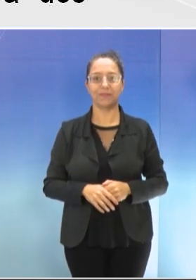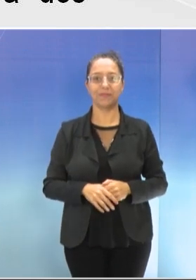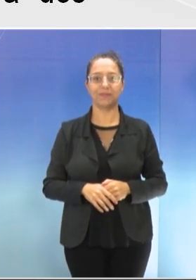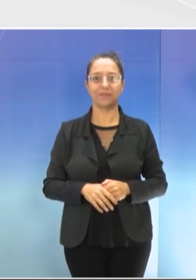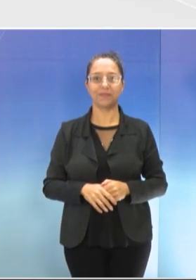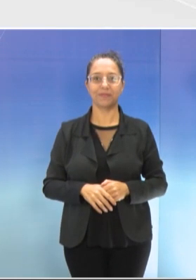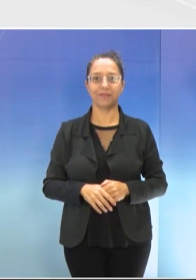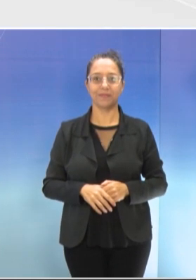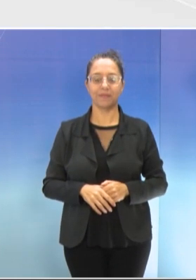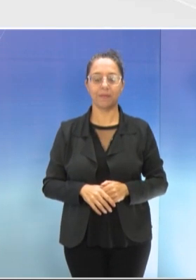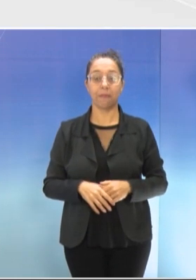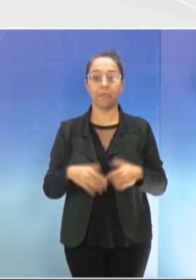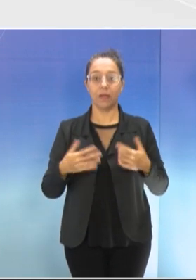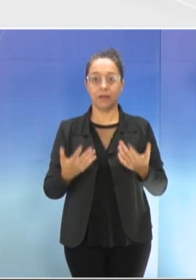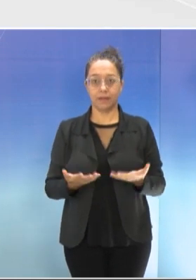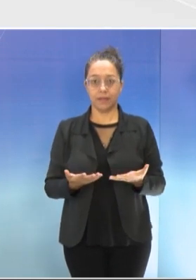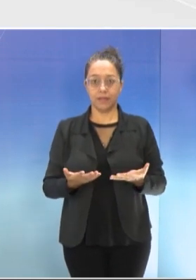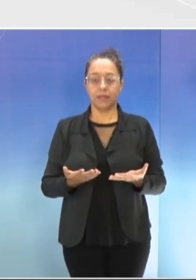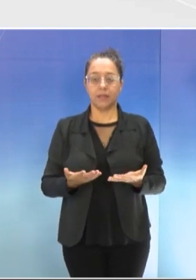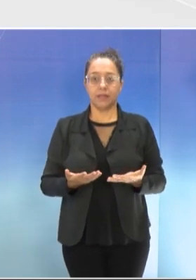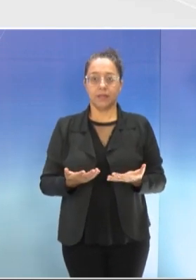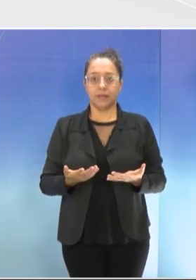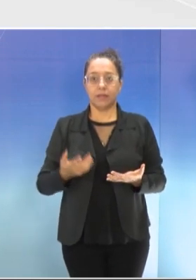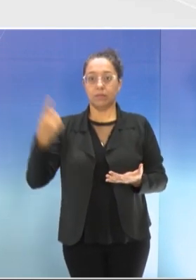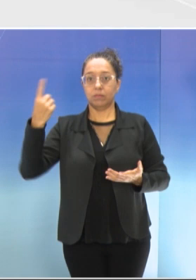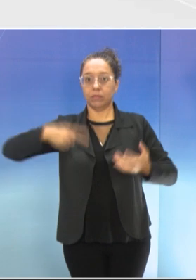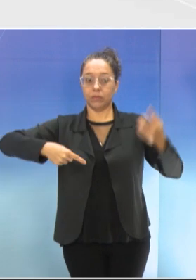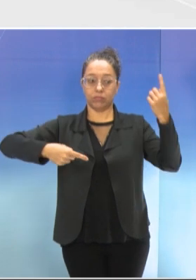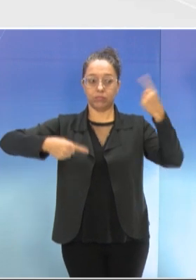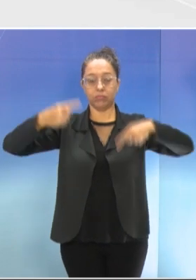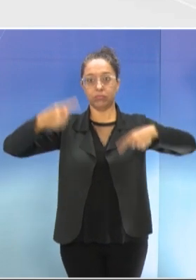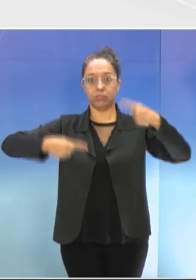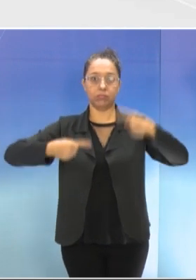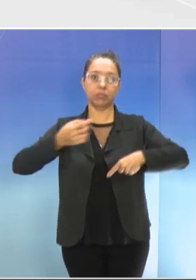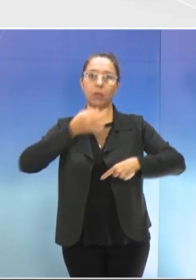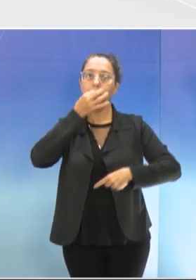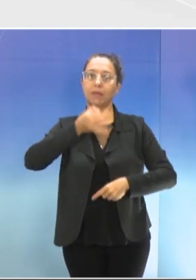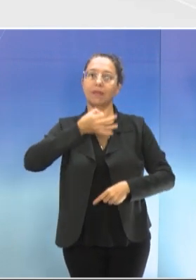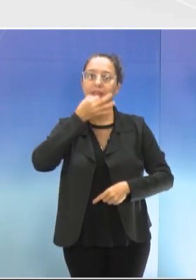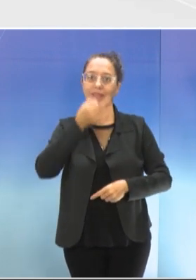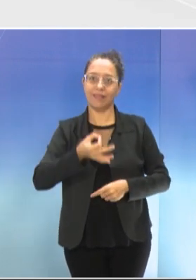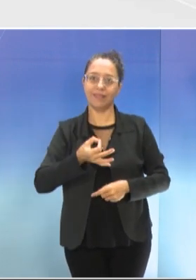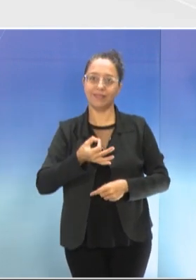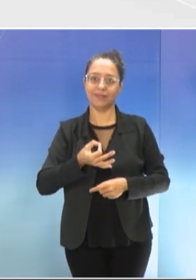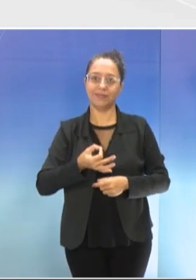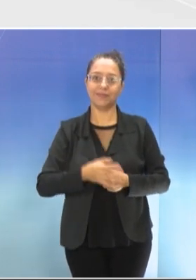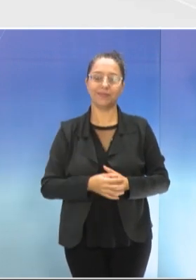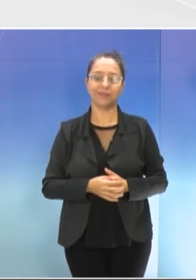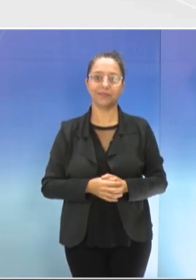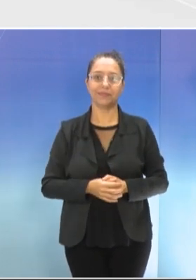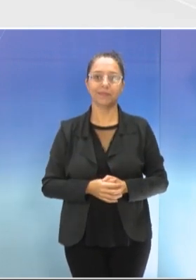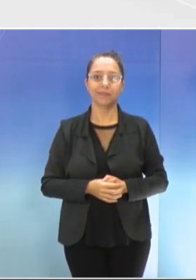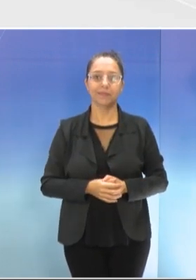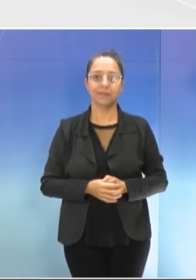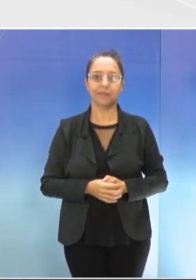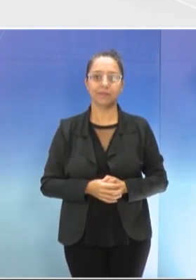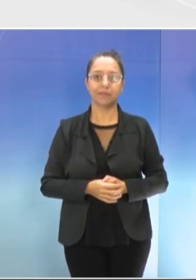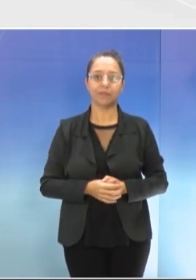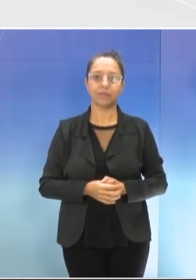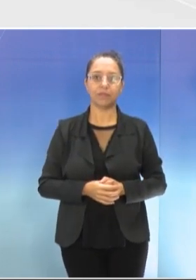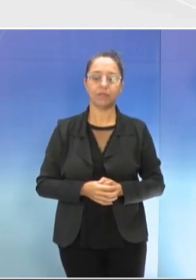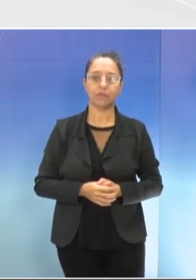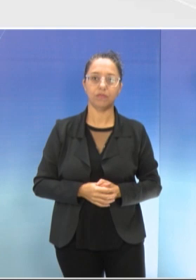tornar mau. Então vamos à questão novamente. Os trechos são divergências, cada um falando a sua opinião.